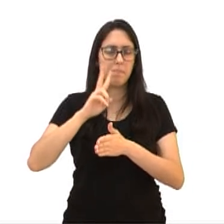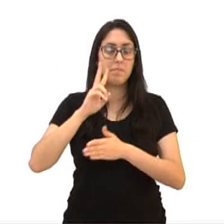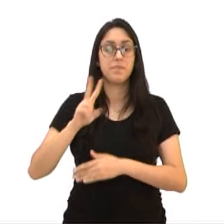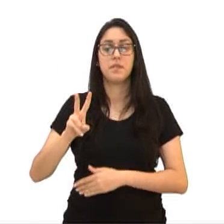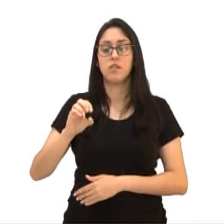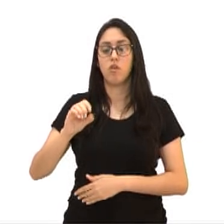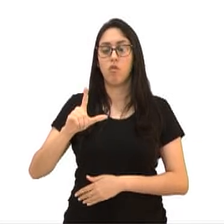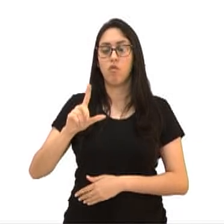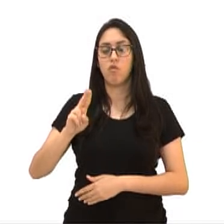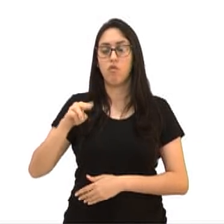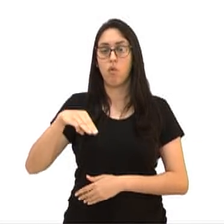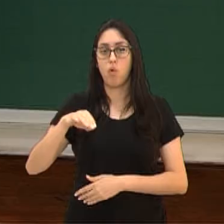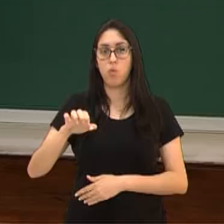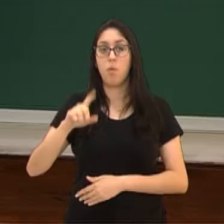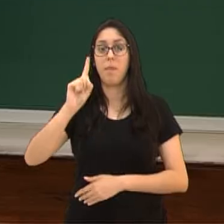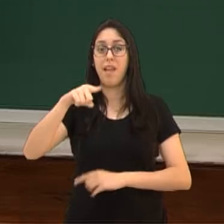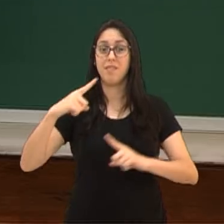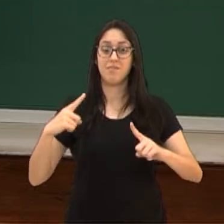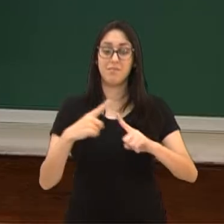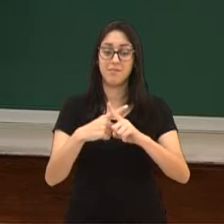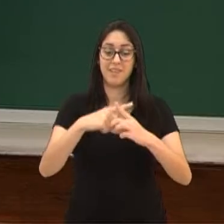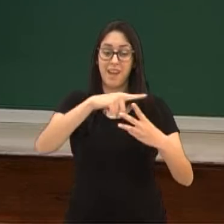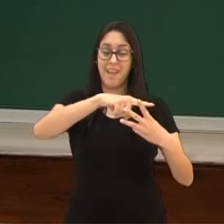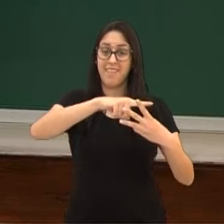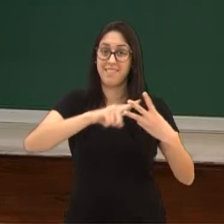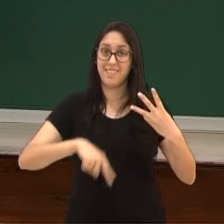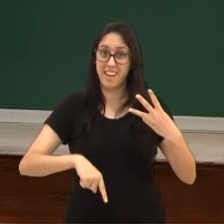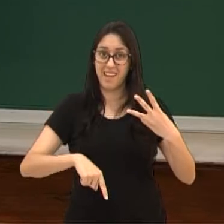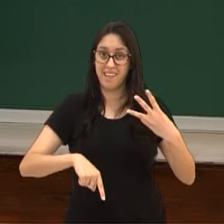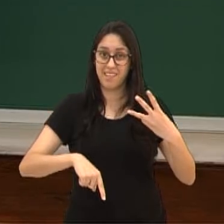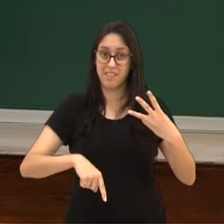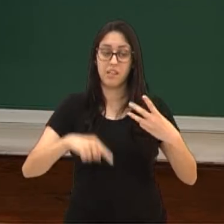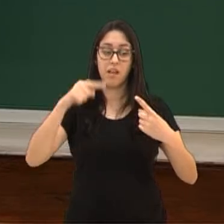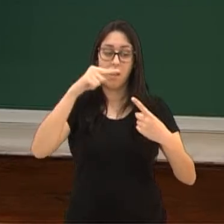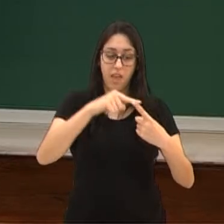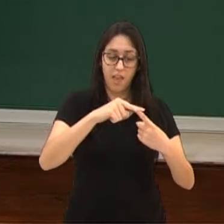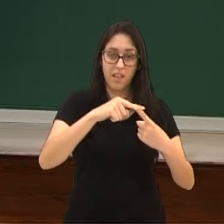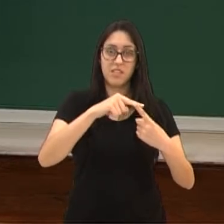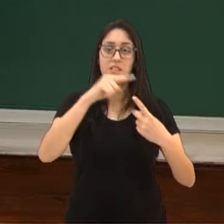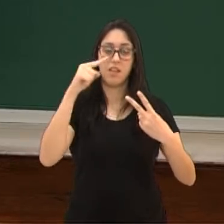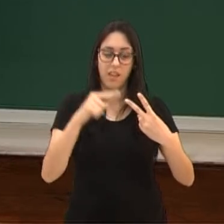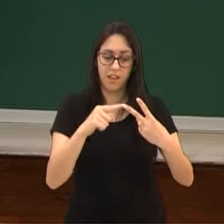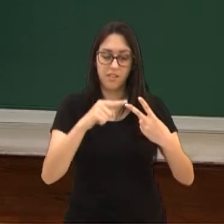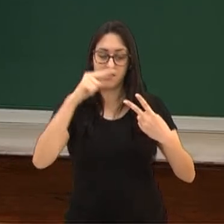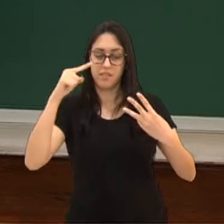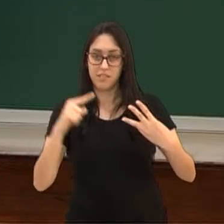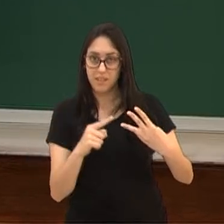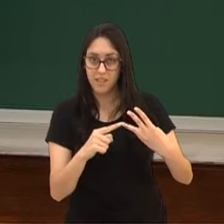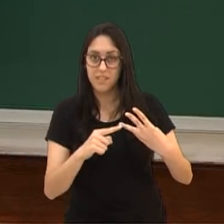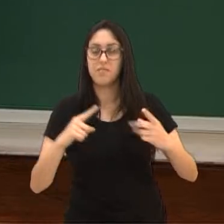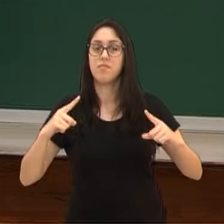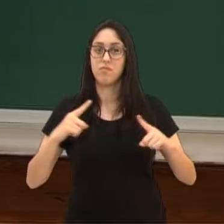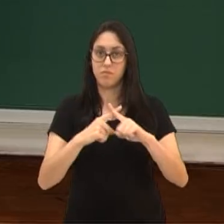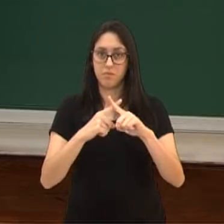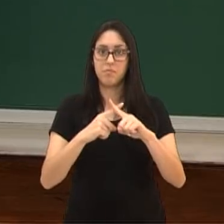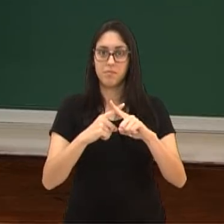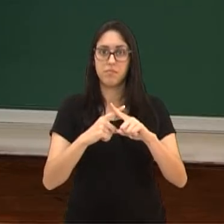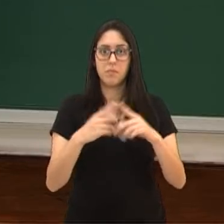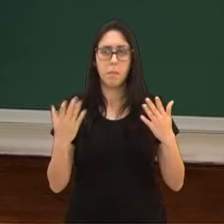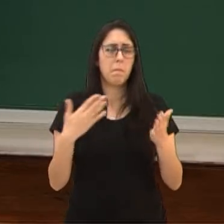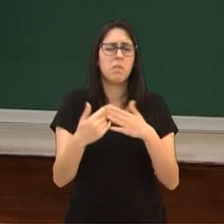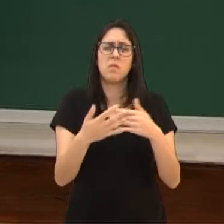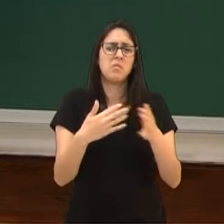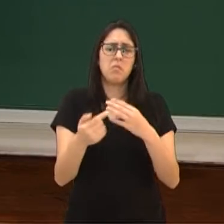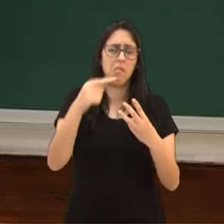a multiplicação das 3 dimensões. Uma vezes outra, ok? Como é multiplicação, não